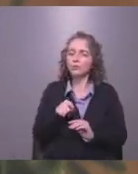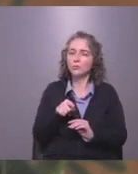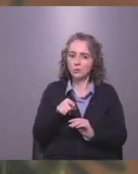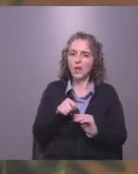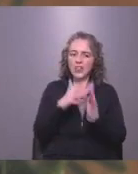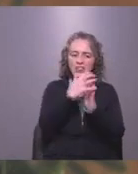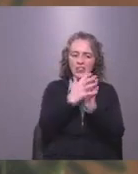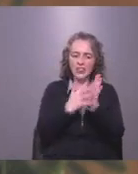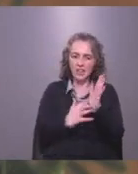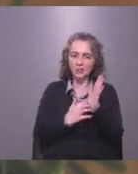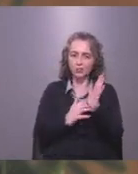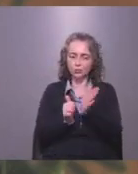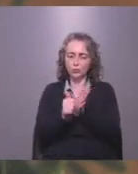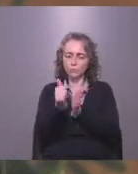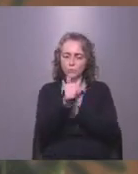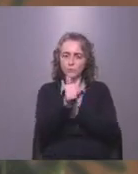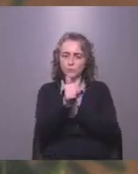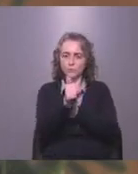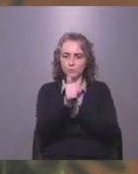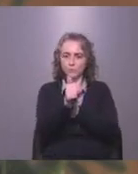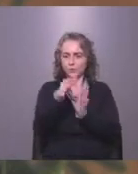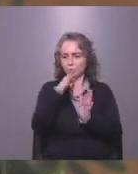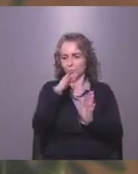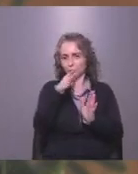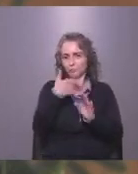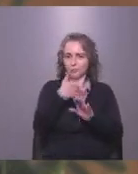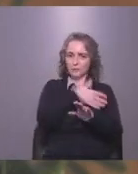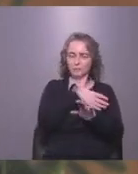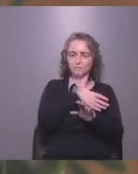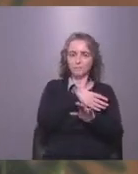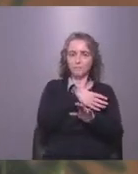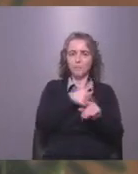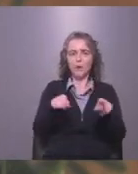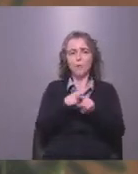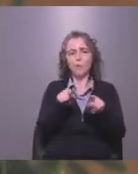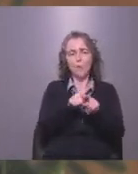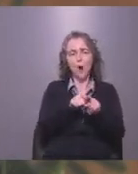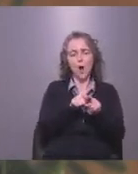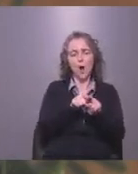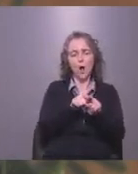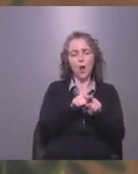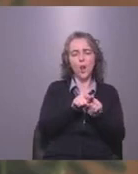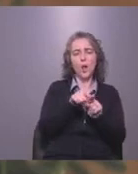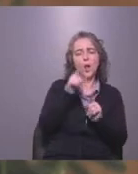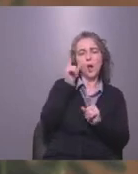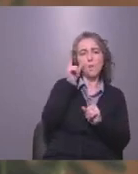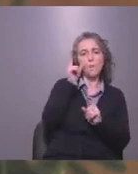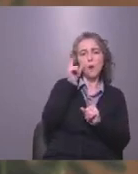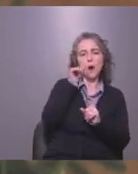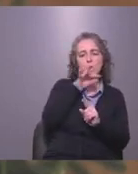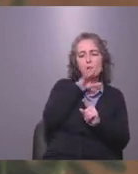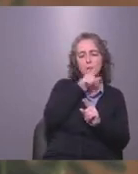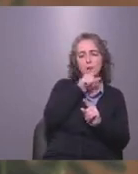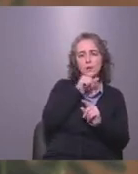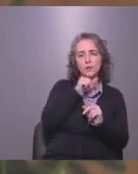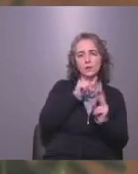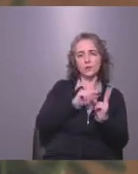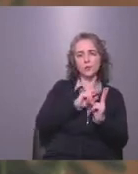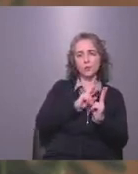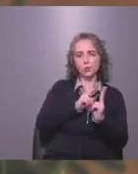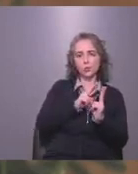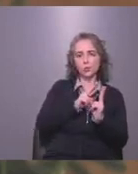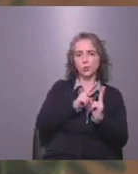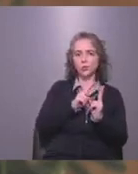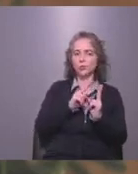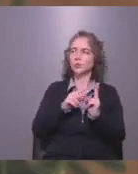o texto do Evangelho agora proclamado refere a preocupação desta família em cumprir aquilo que está prescrito